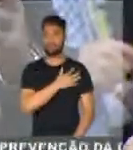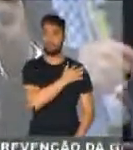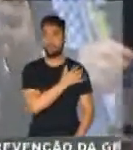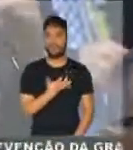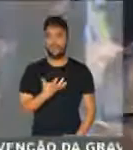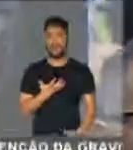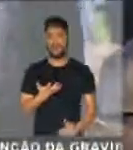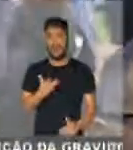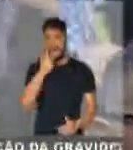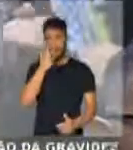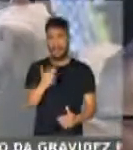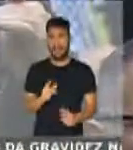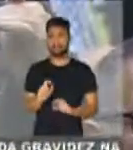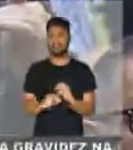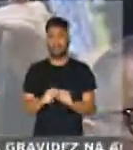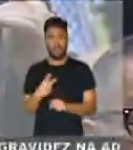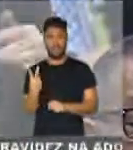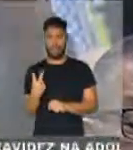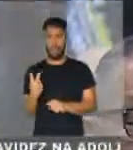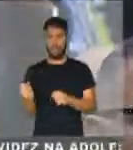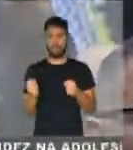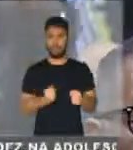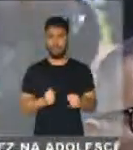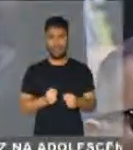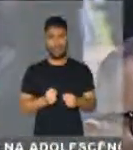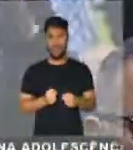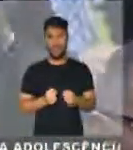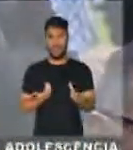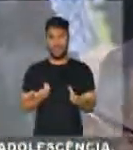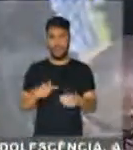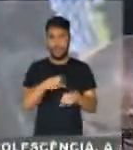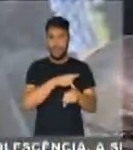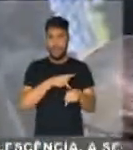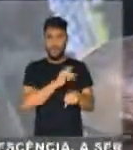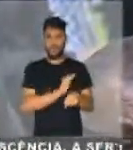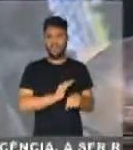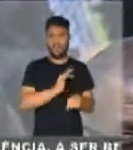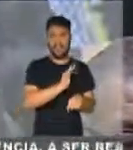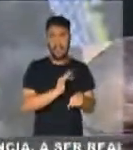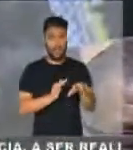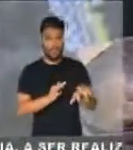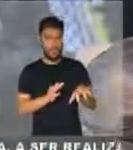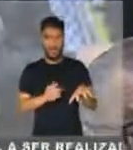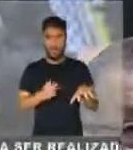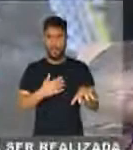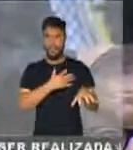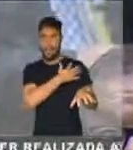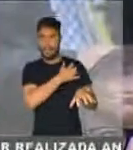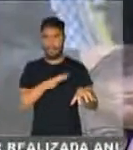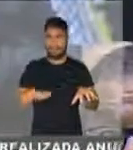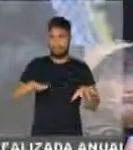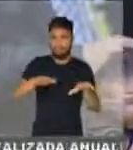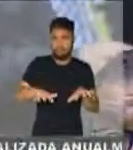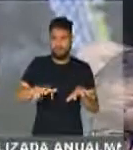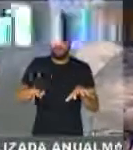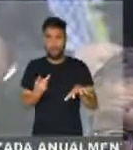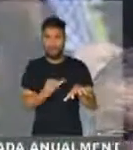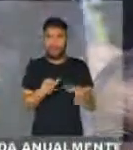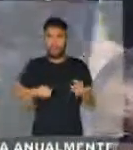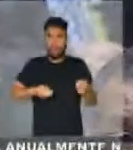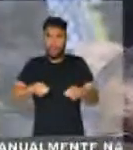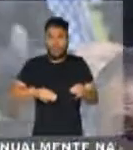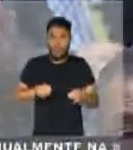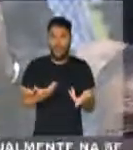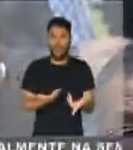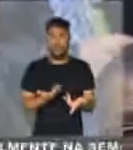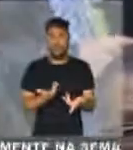fica submetido a dois poderes. E a União, que não consegue exercer o seu poder de polícia, quando uma margem de rio